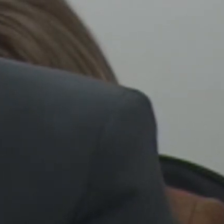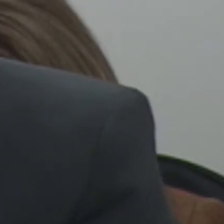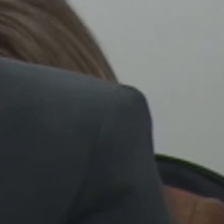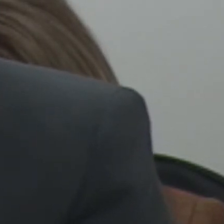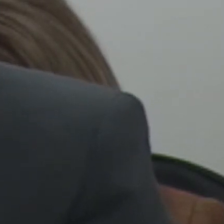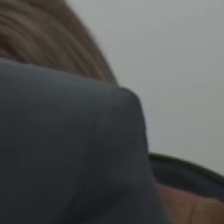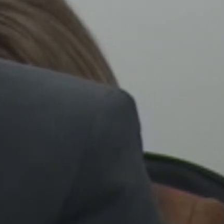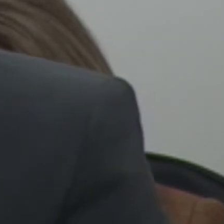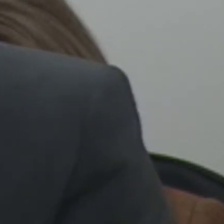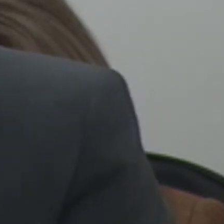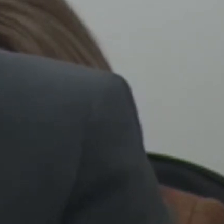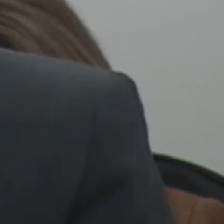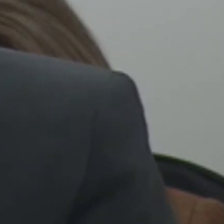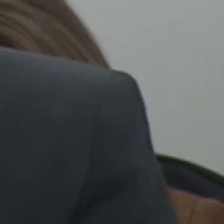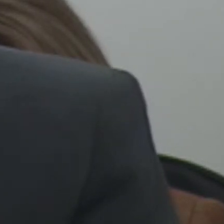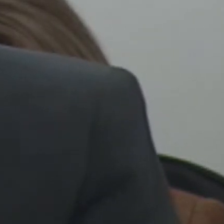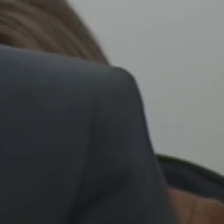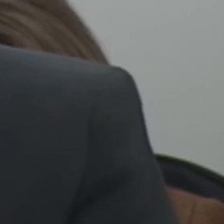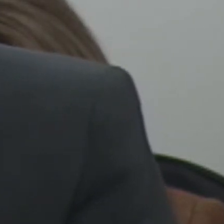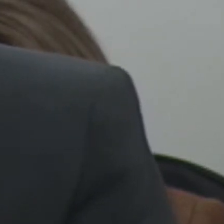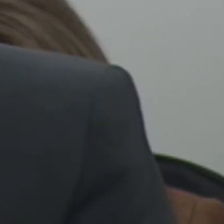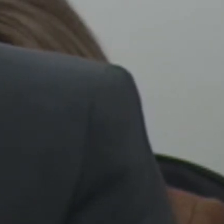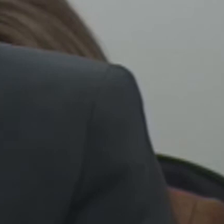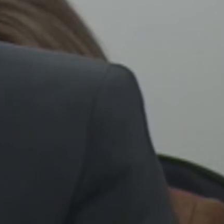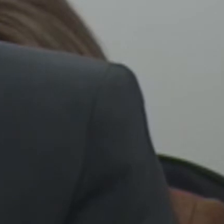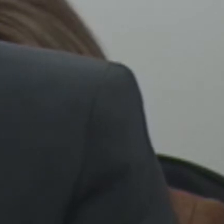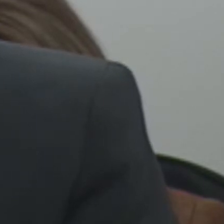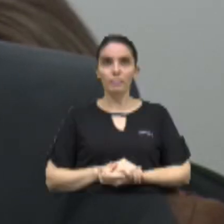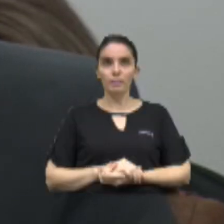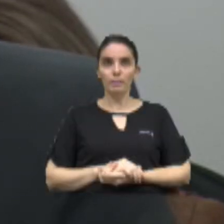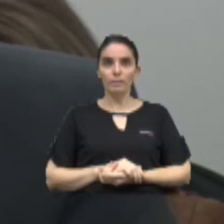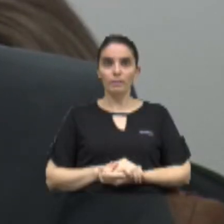população quais notas a doar.